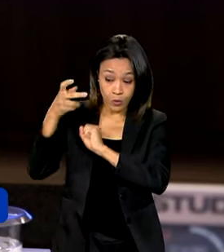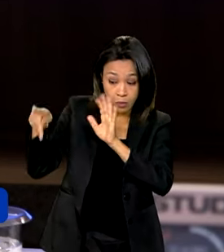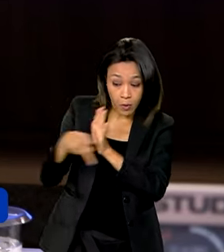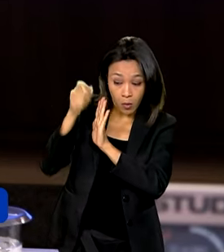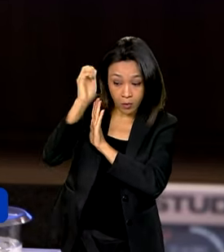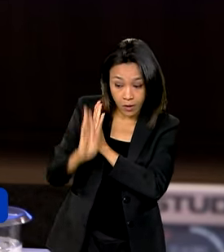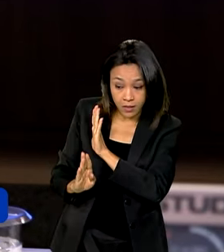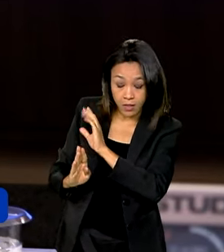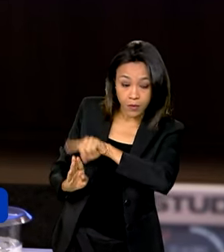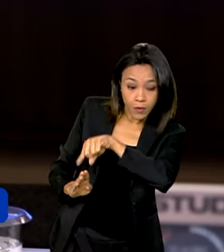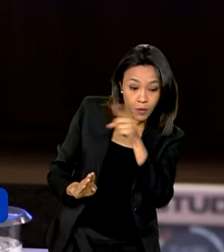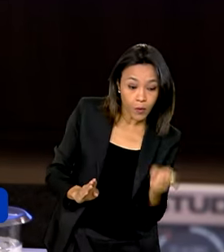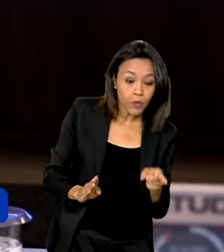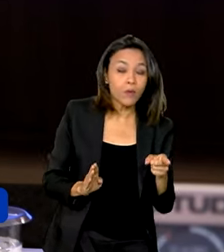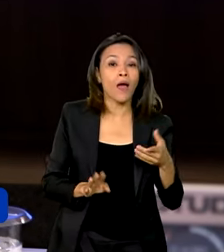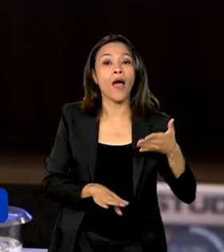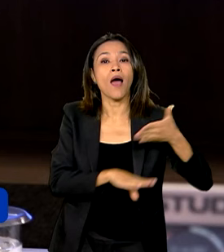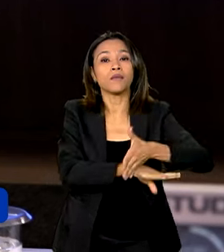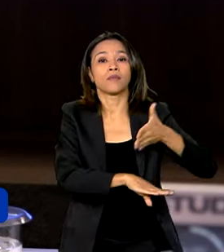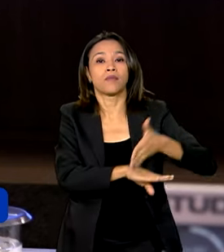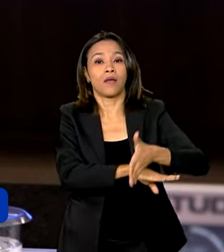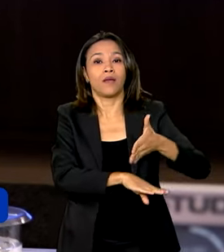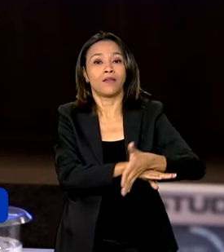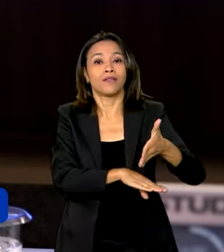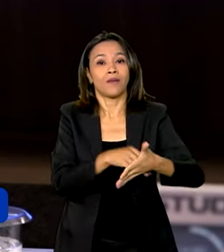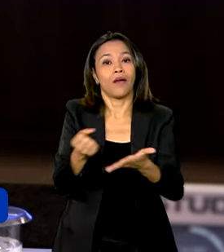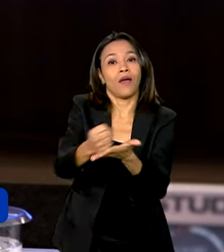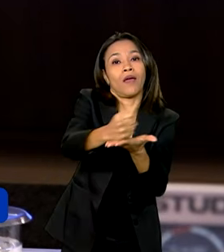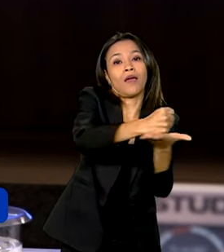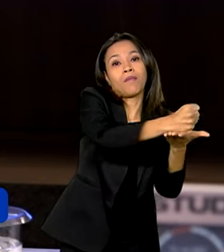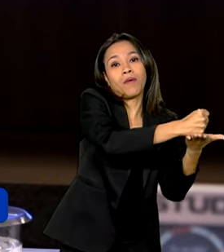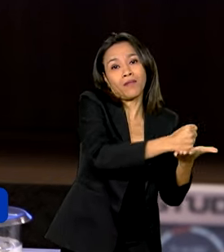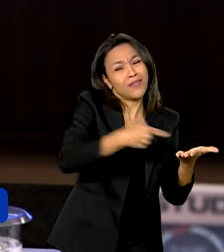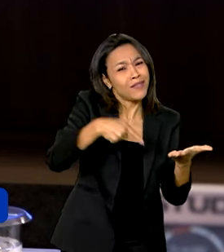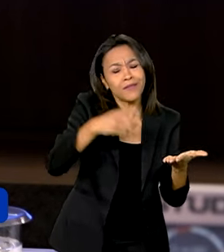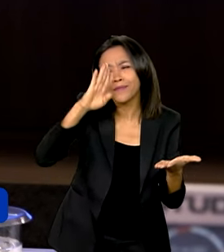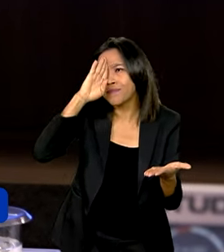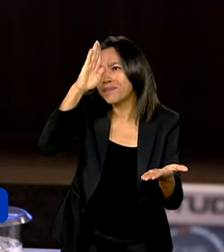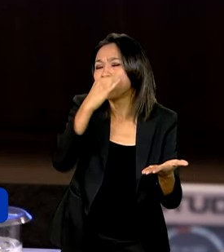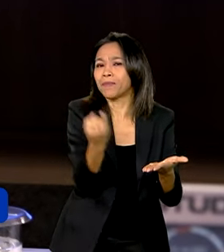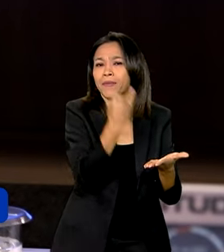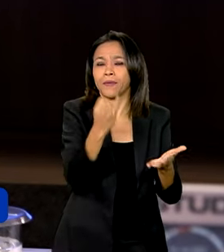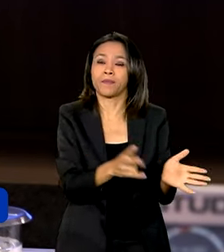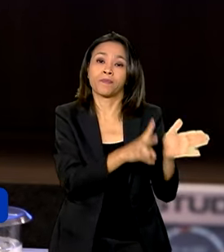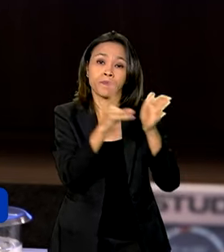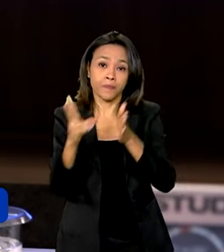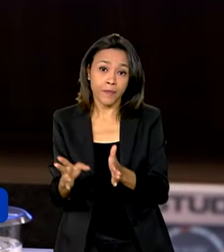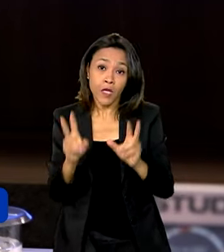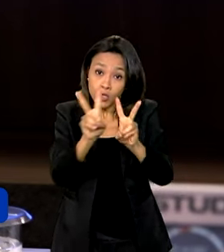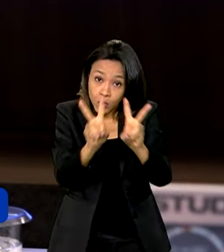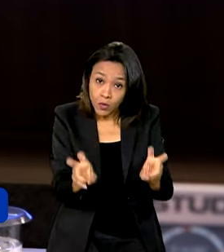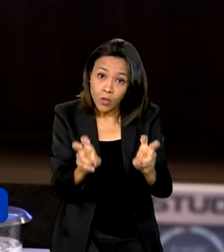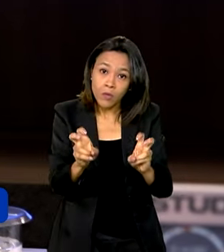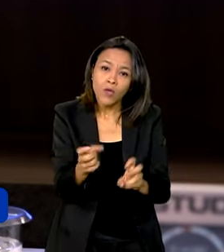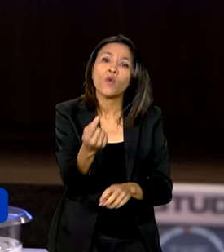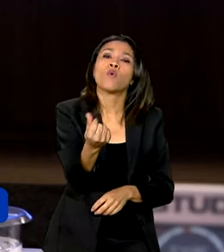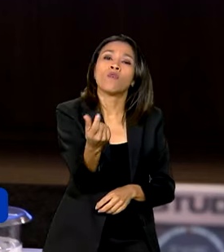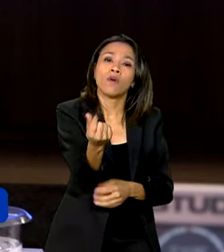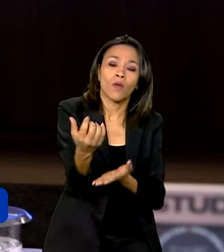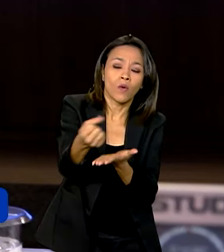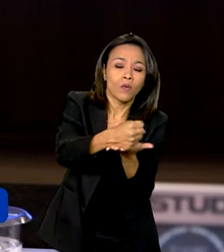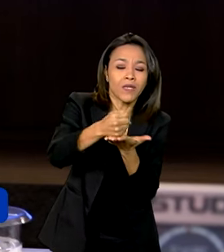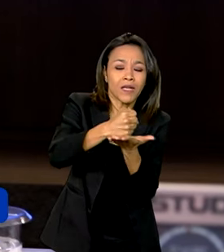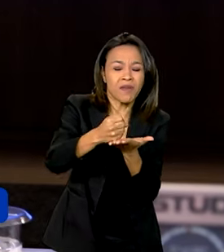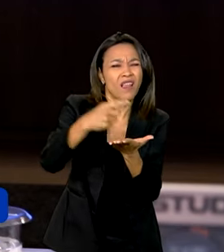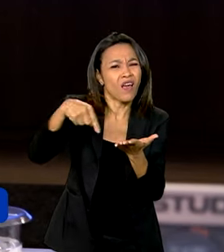para o acesso a medicamentos que é fundamental com relação ao preço dos medicamentos Esse é um grande desafio em todo